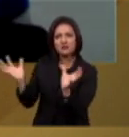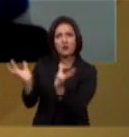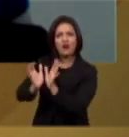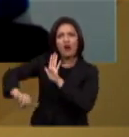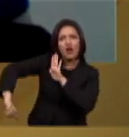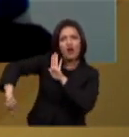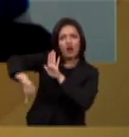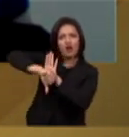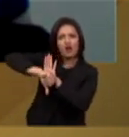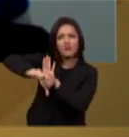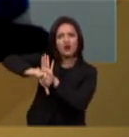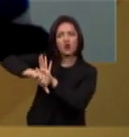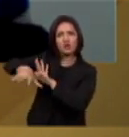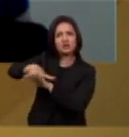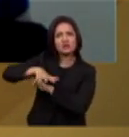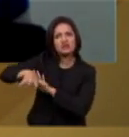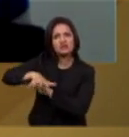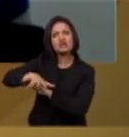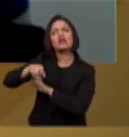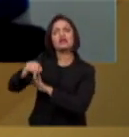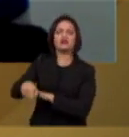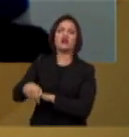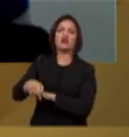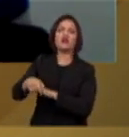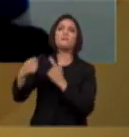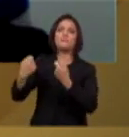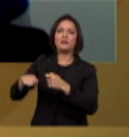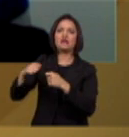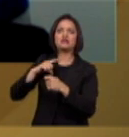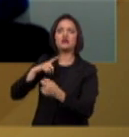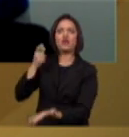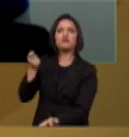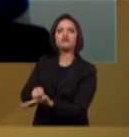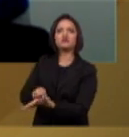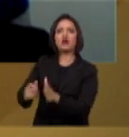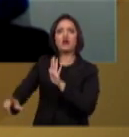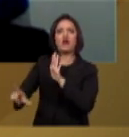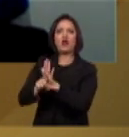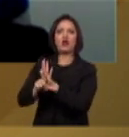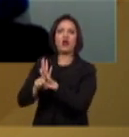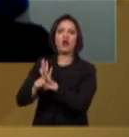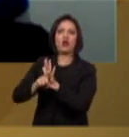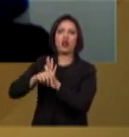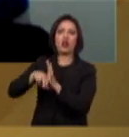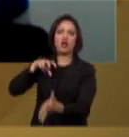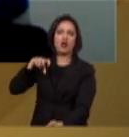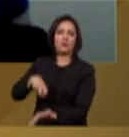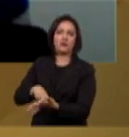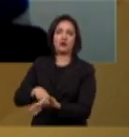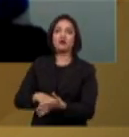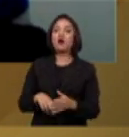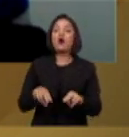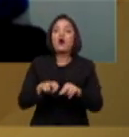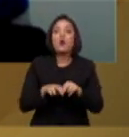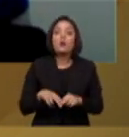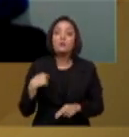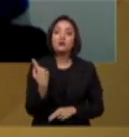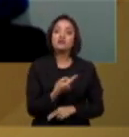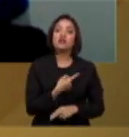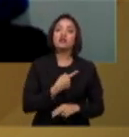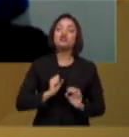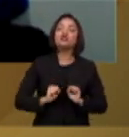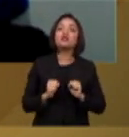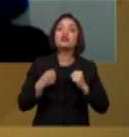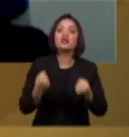delitos tipificados nas leis penais e na Lei de Segurança Nacional. Por isso, somos ciosos em defender tanto a independência